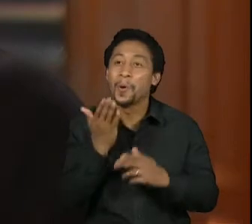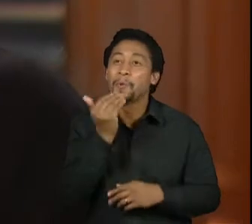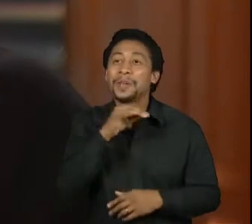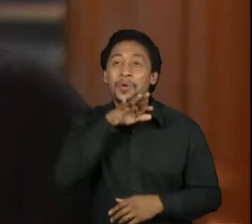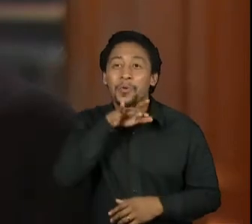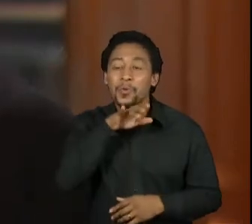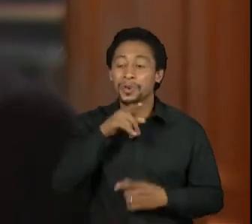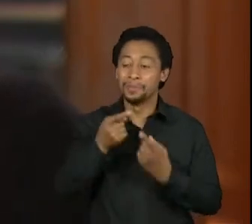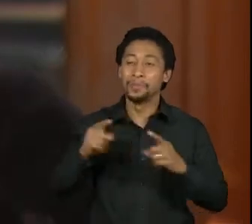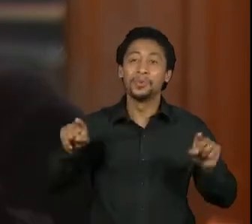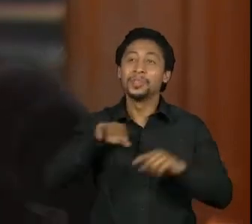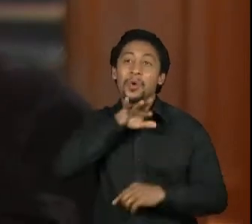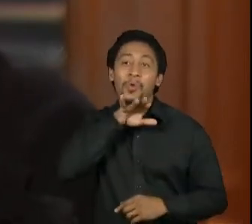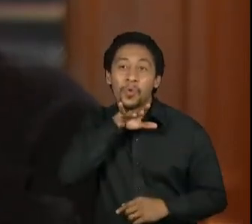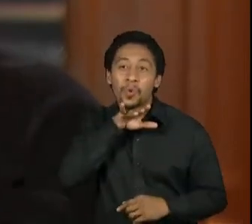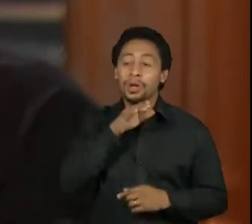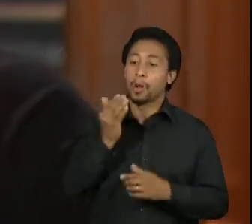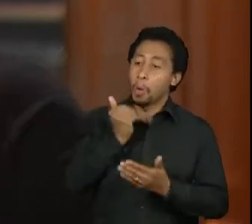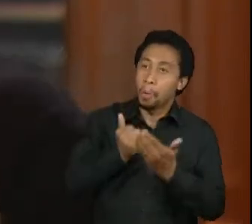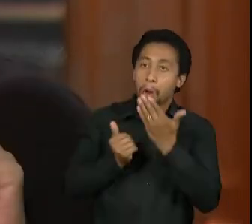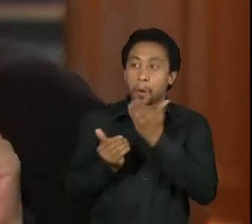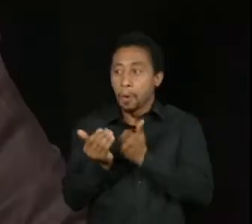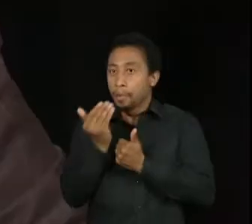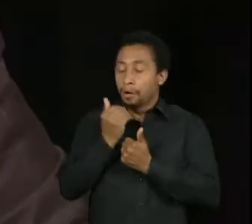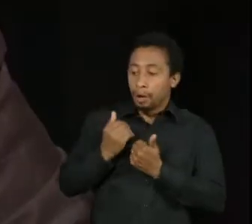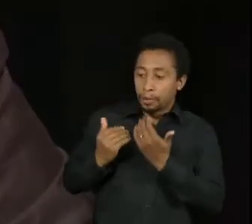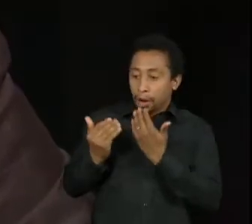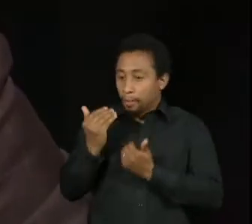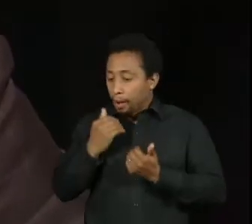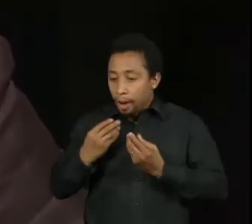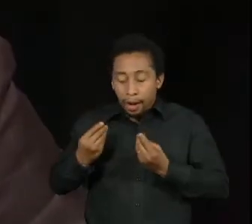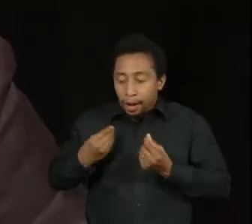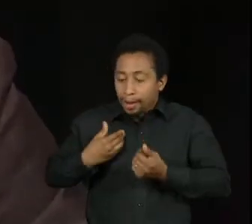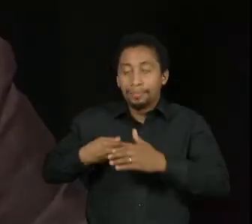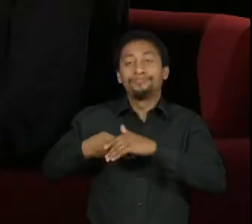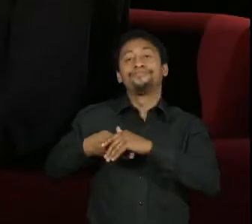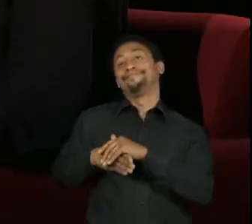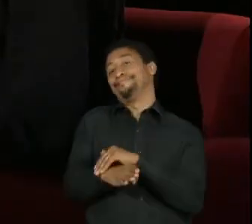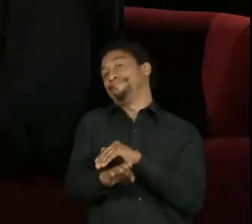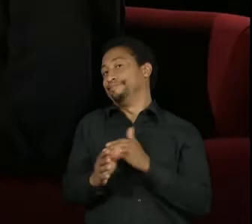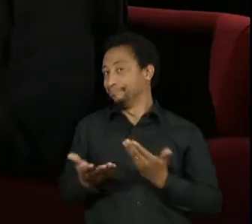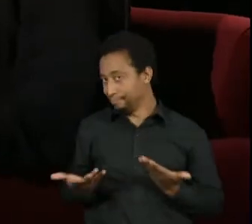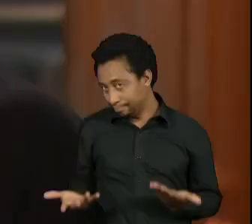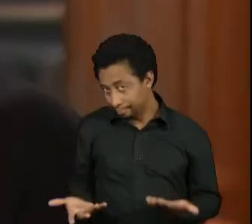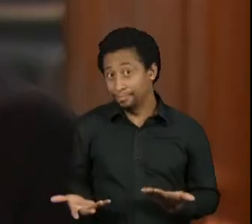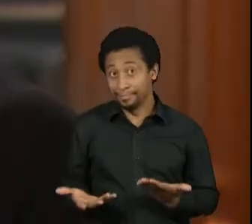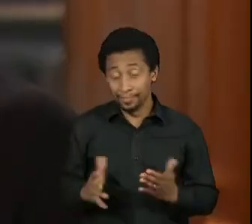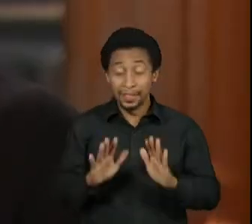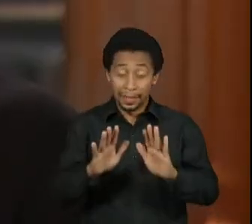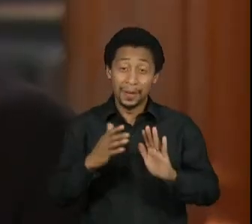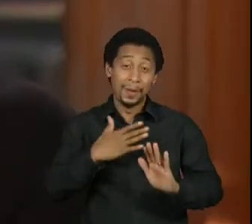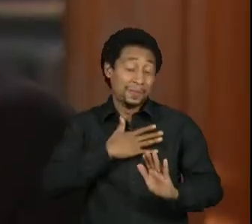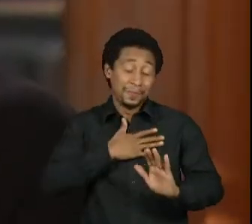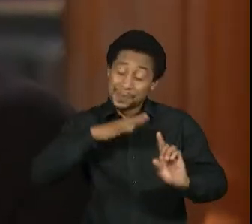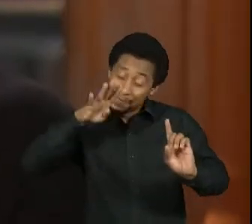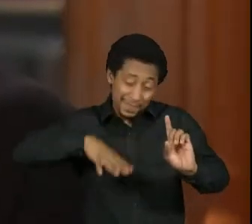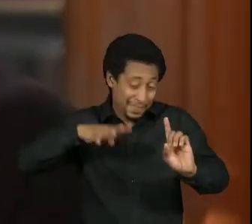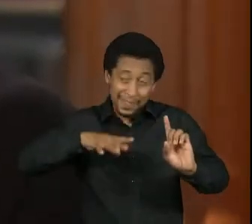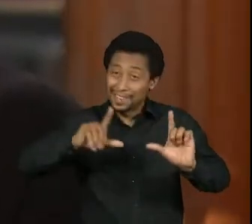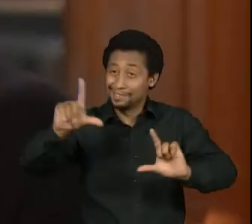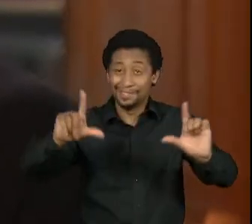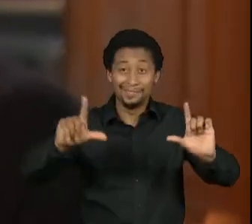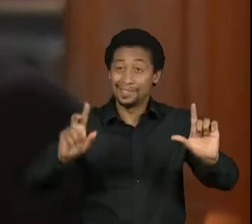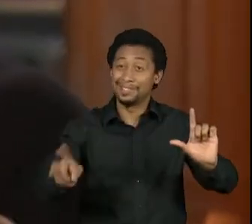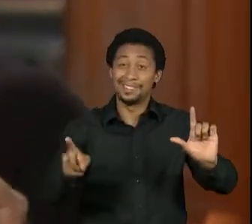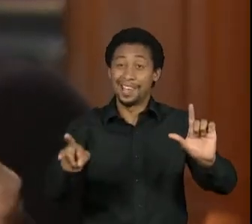ou fica ruim encomendar um eu tenho uma filha o negócio nem suja eu sempre fui fã de tv desde pequena